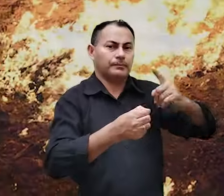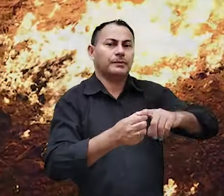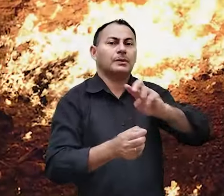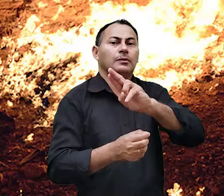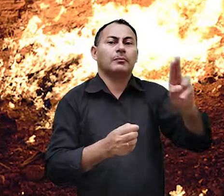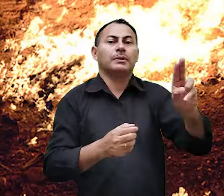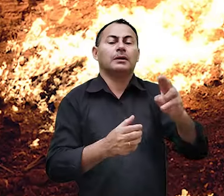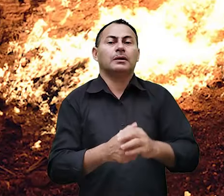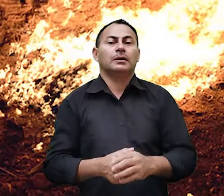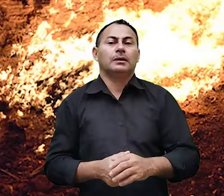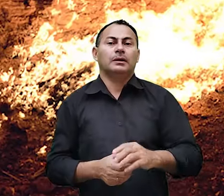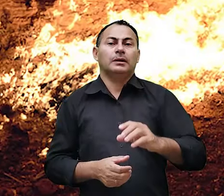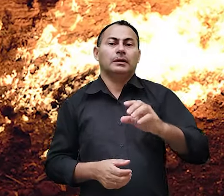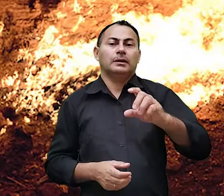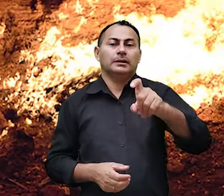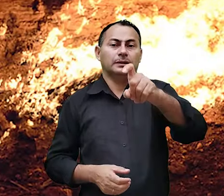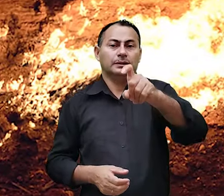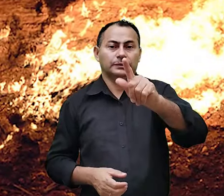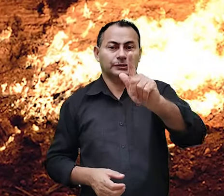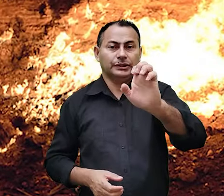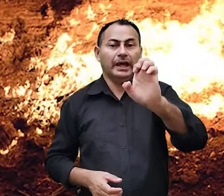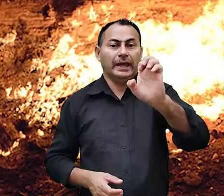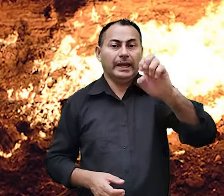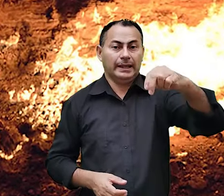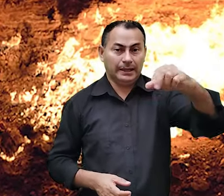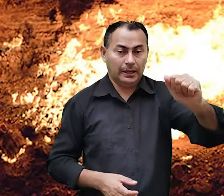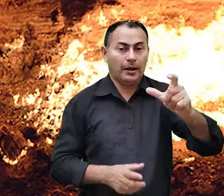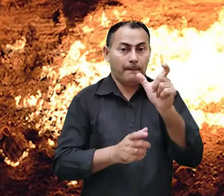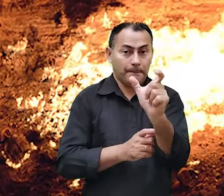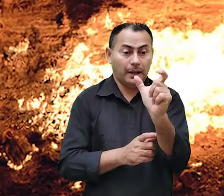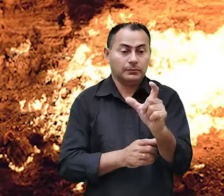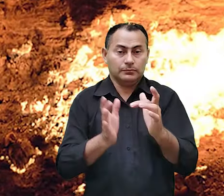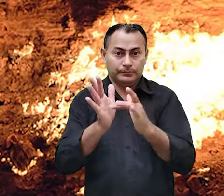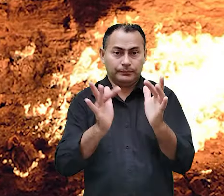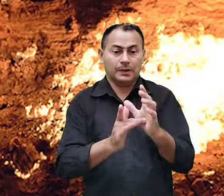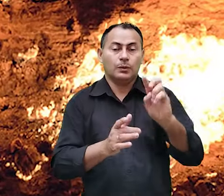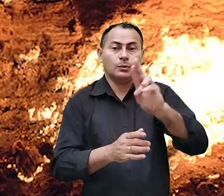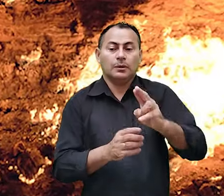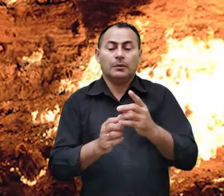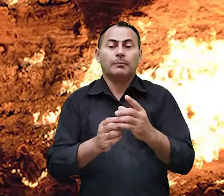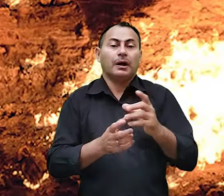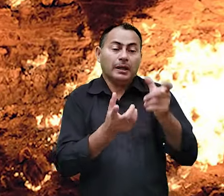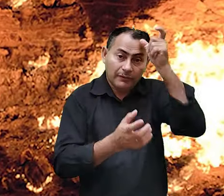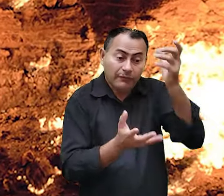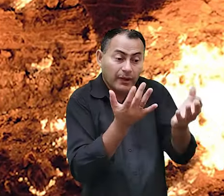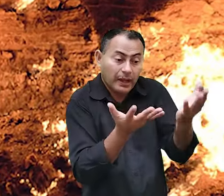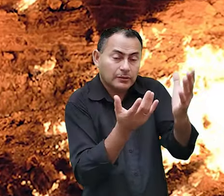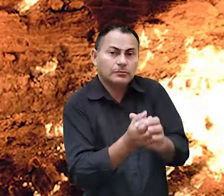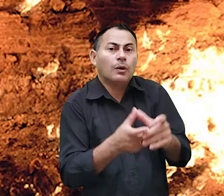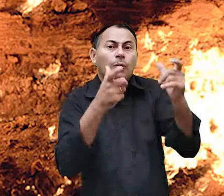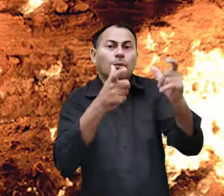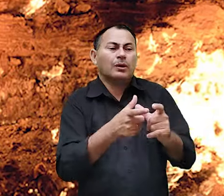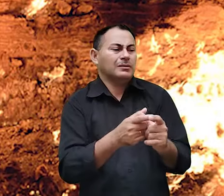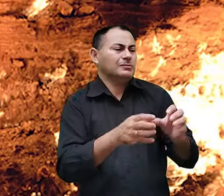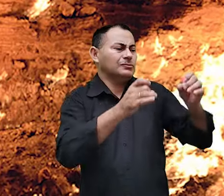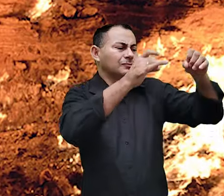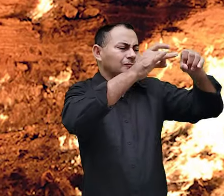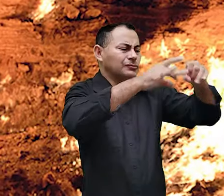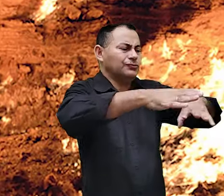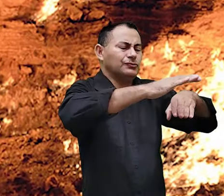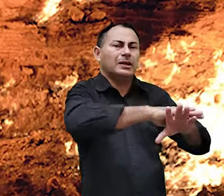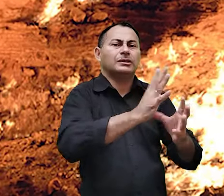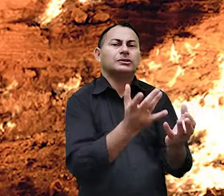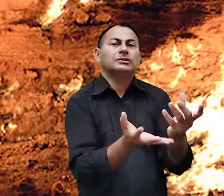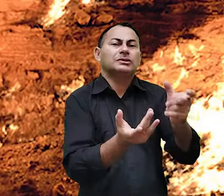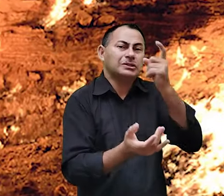num lixão da cidade chamado Geena. Essa foi uma das palavras que Jesus usou para inferno, e era um lugar